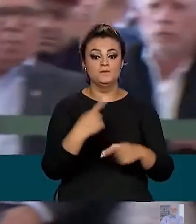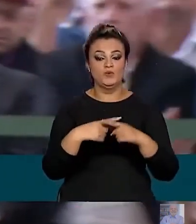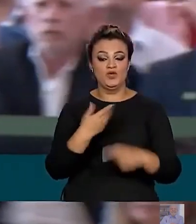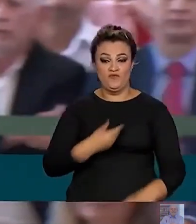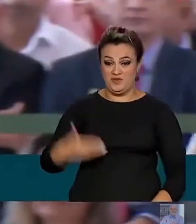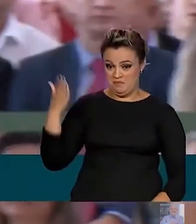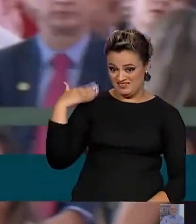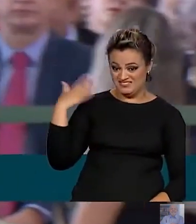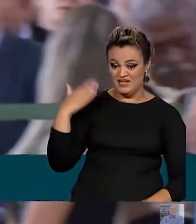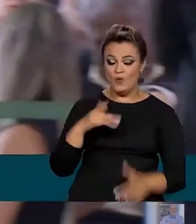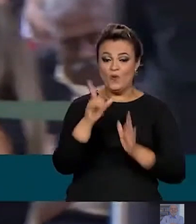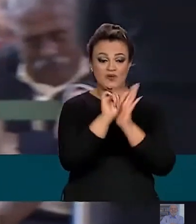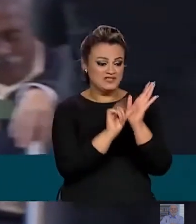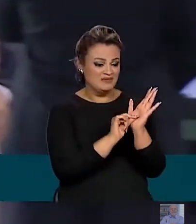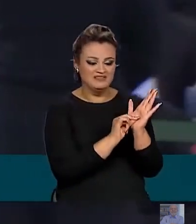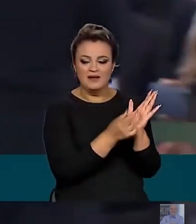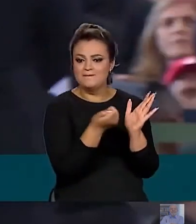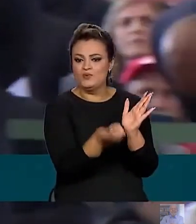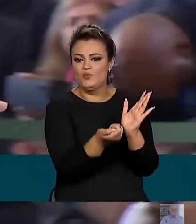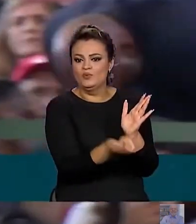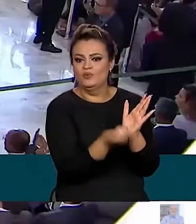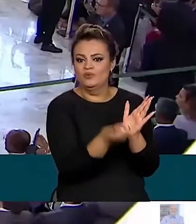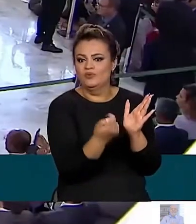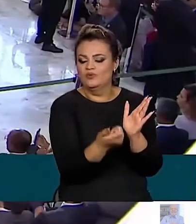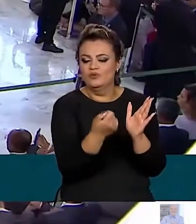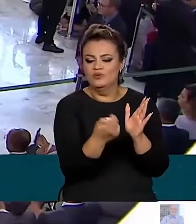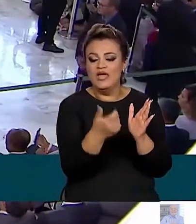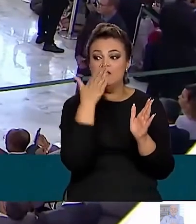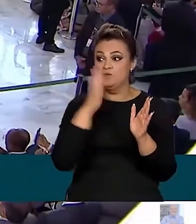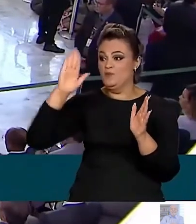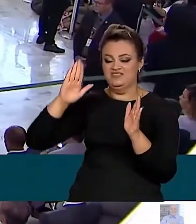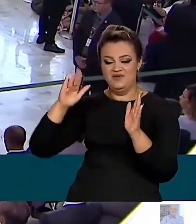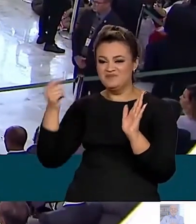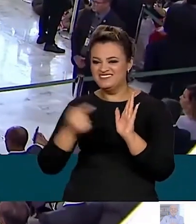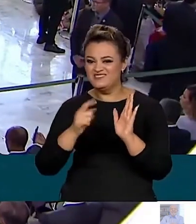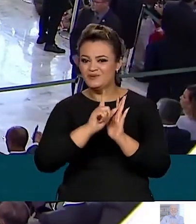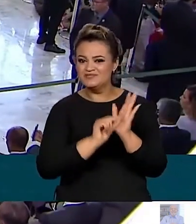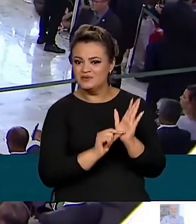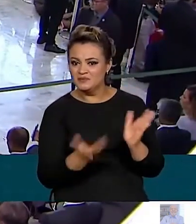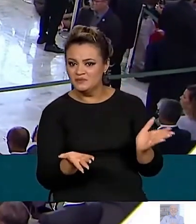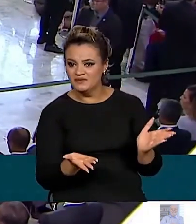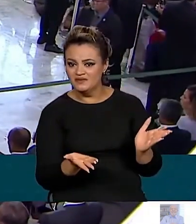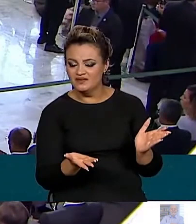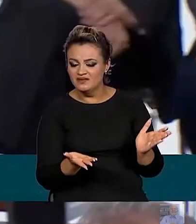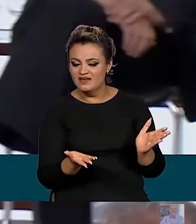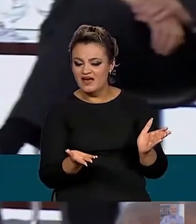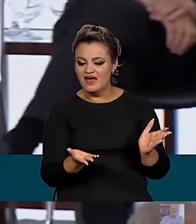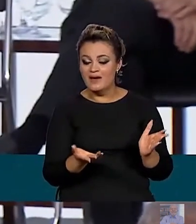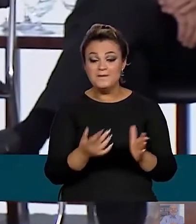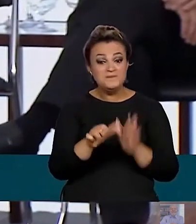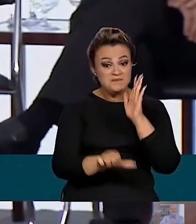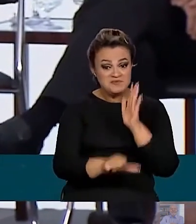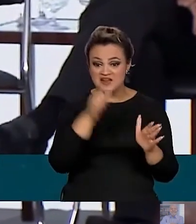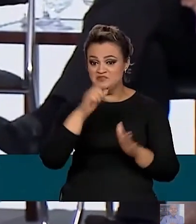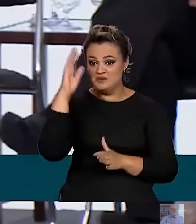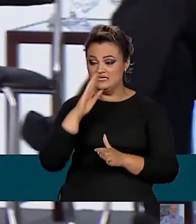um orçamento que não dava sequer para cumprir aquilo que ele tinha prometido durante o processo eleitoral. Foi a primeira vez na história